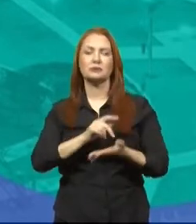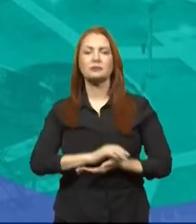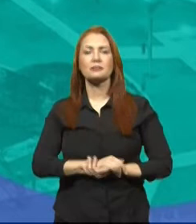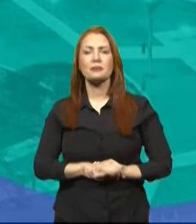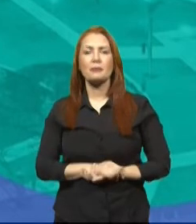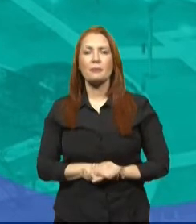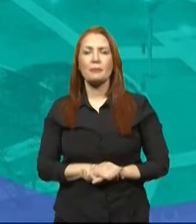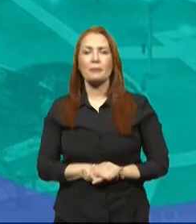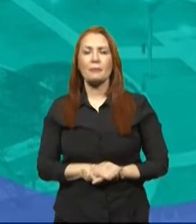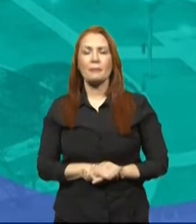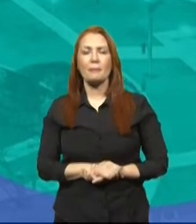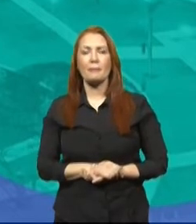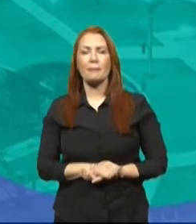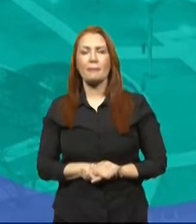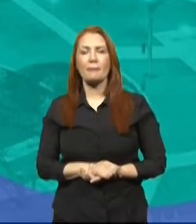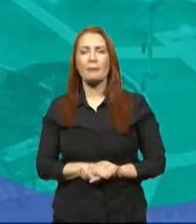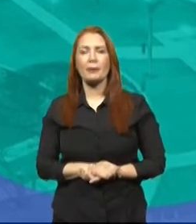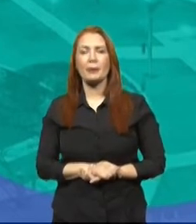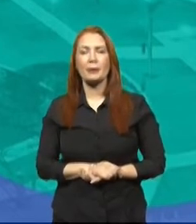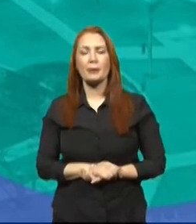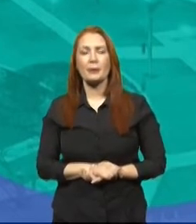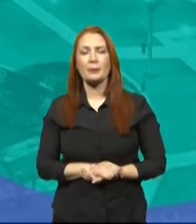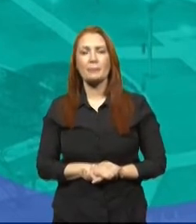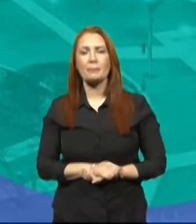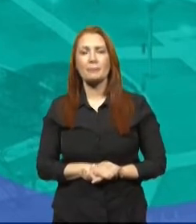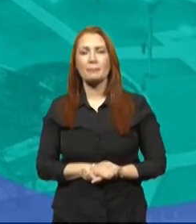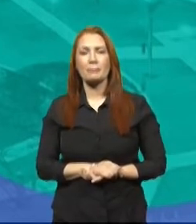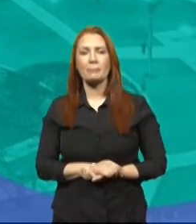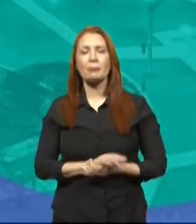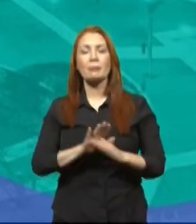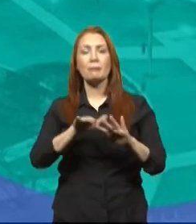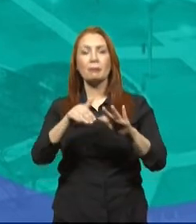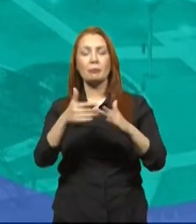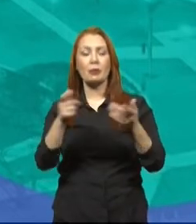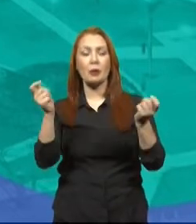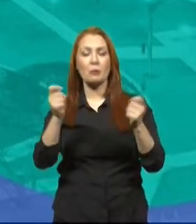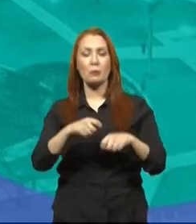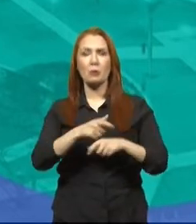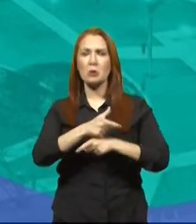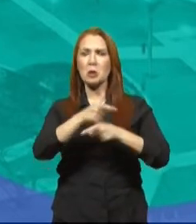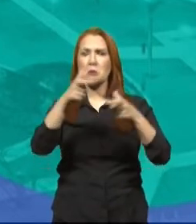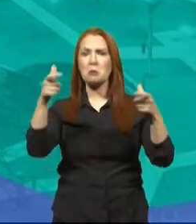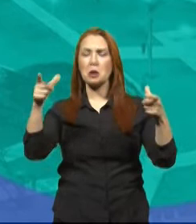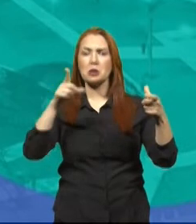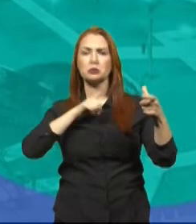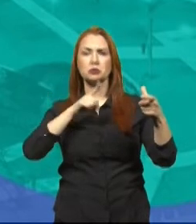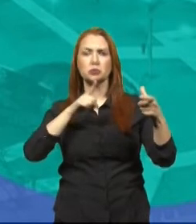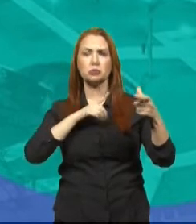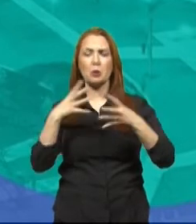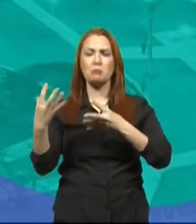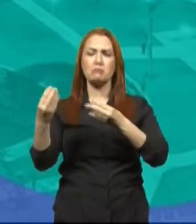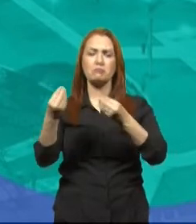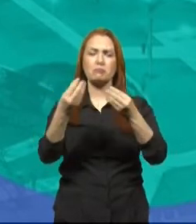Assim, quer dizer, que os potenciais são imensos, abre-se uma janela de oportunidade aí que,